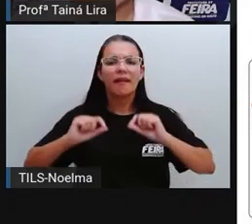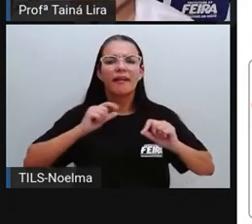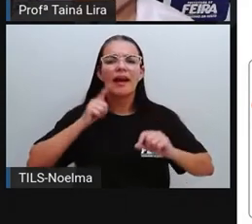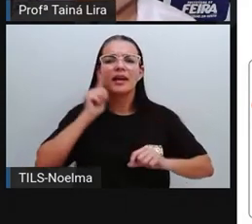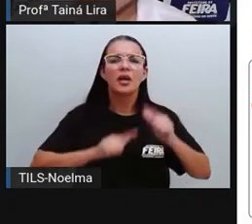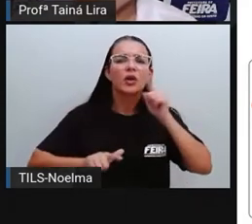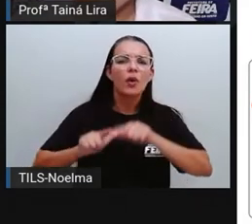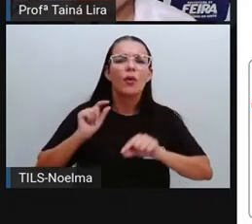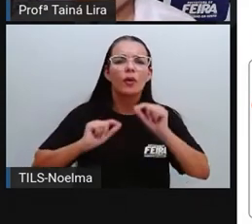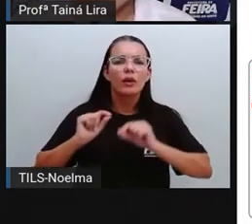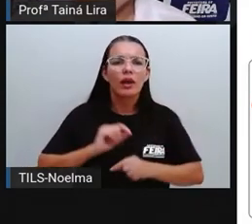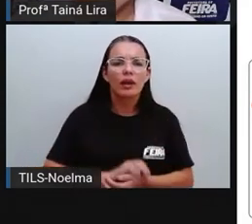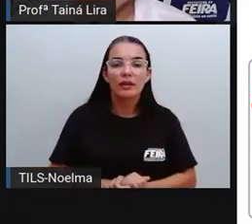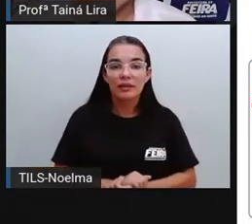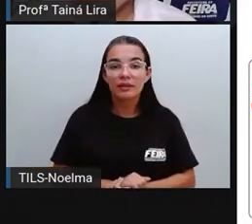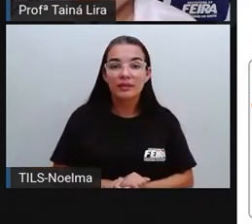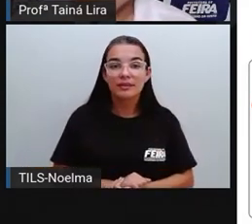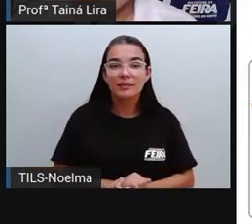essa rodada?